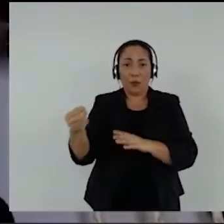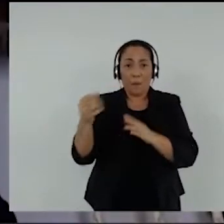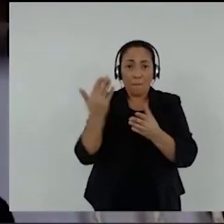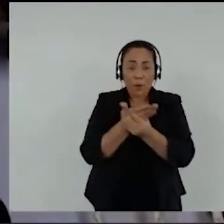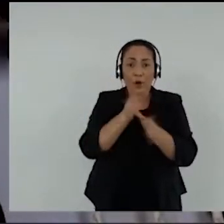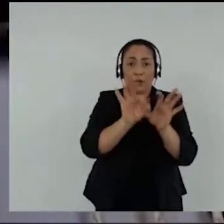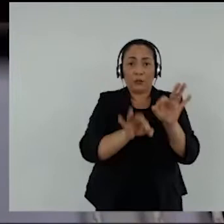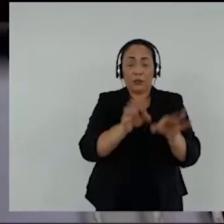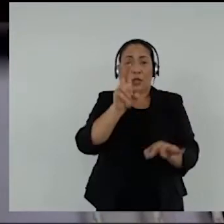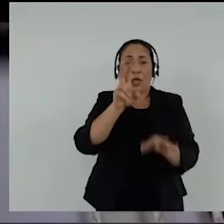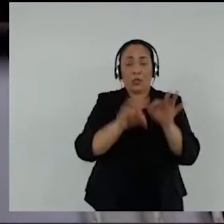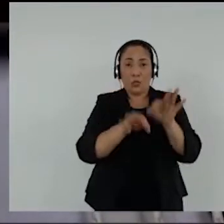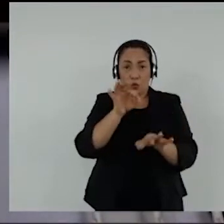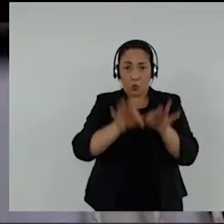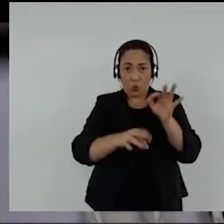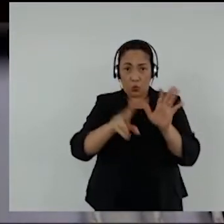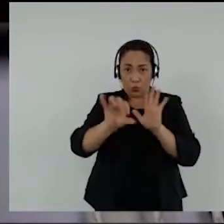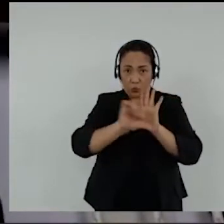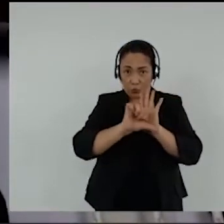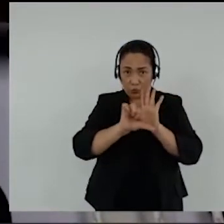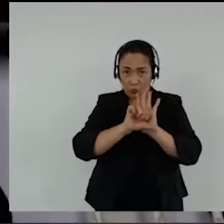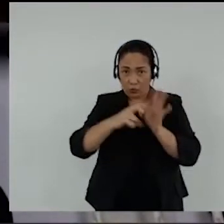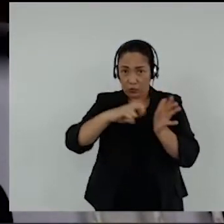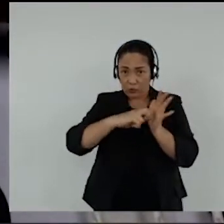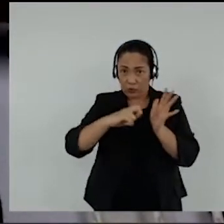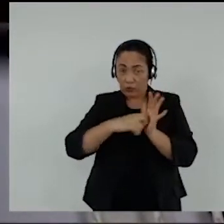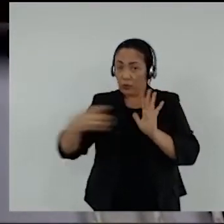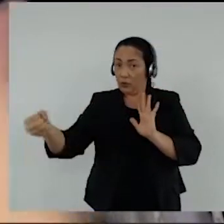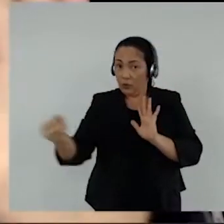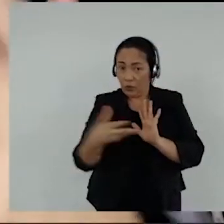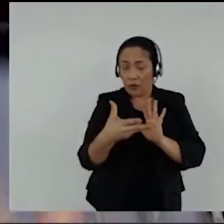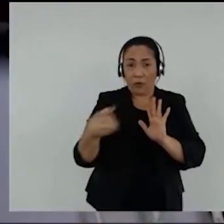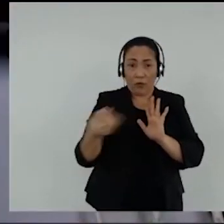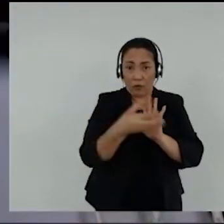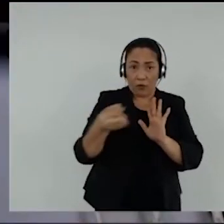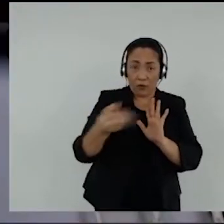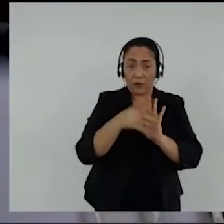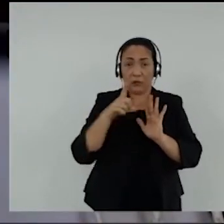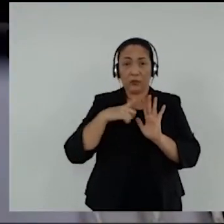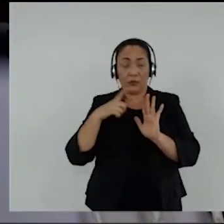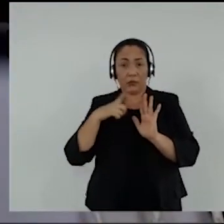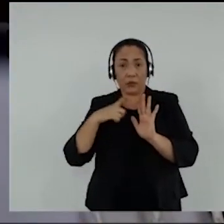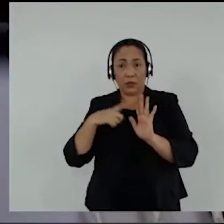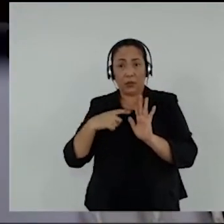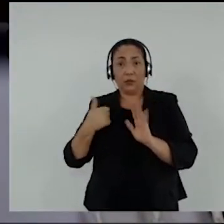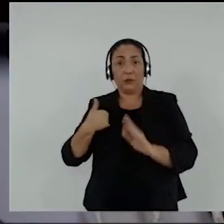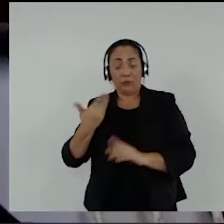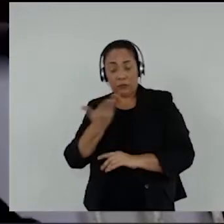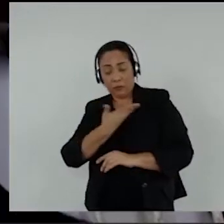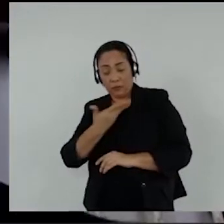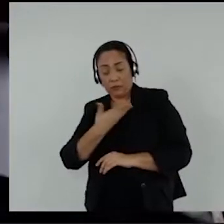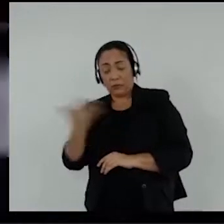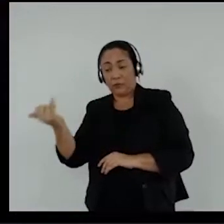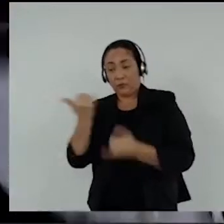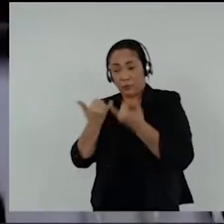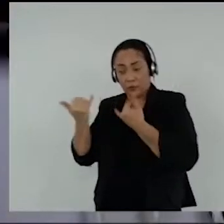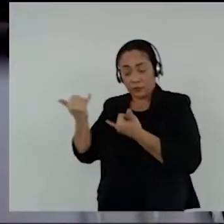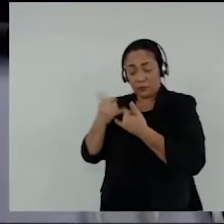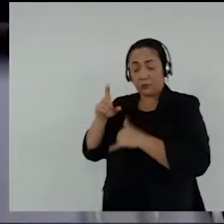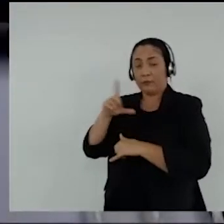querido colega Gustavo Junqueira, né, aí grande defensor público da área de execução penal, que